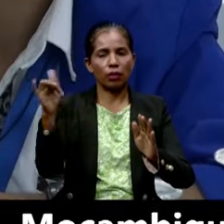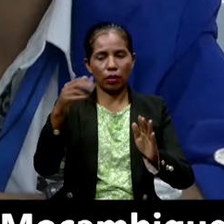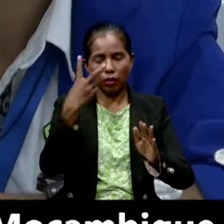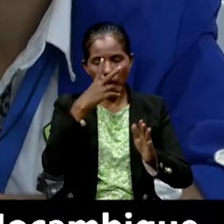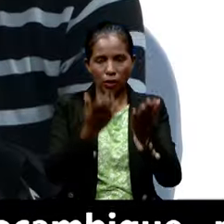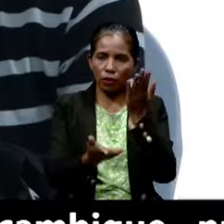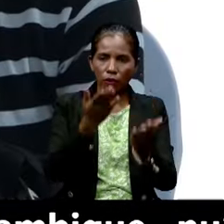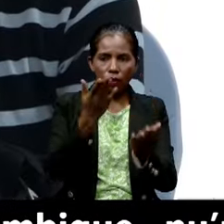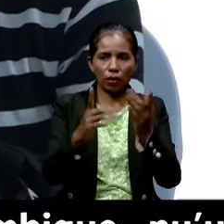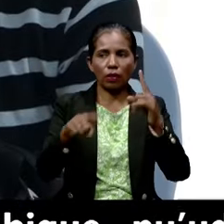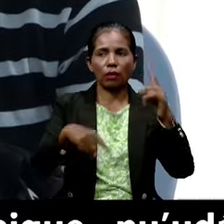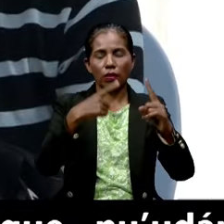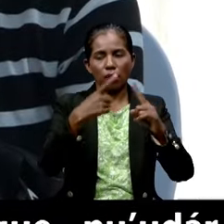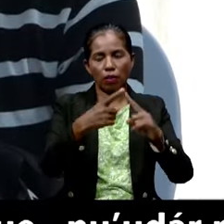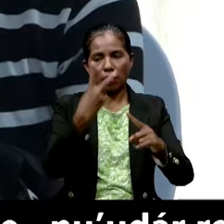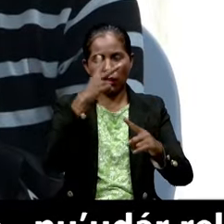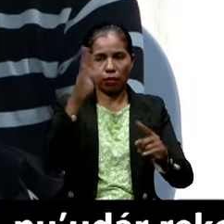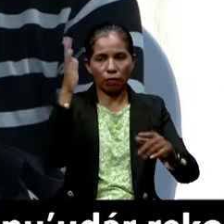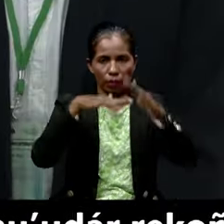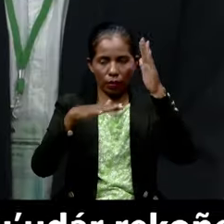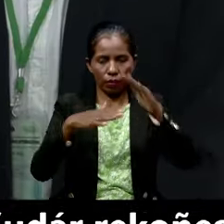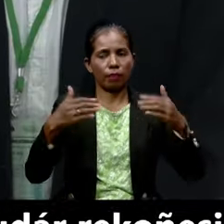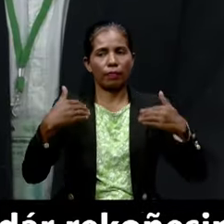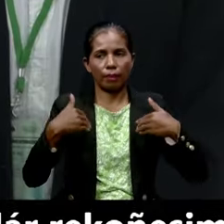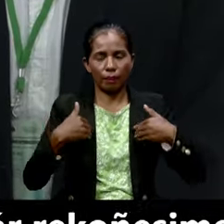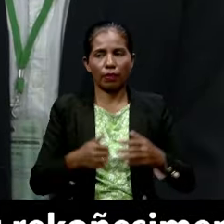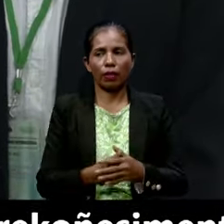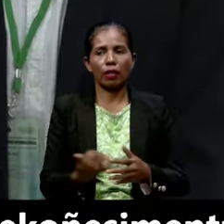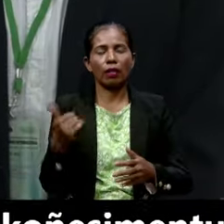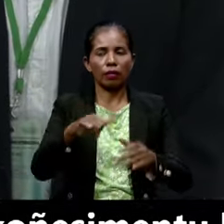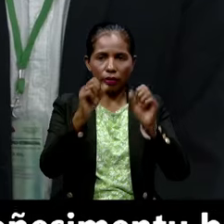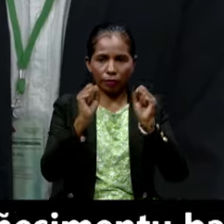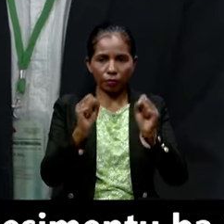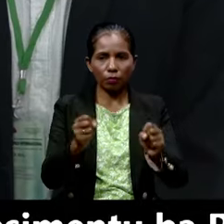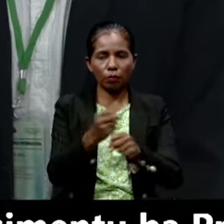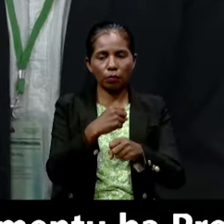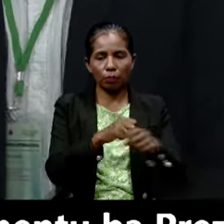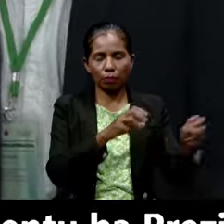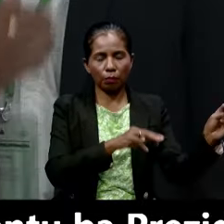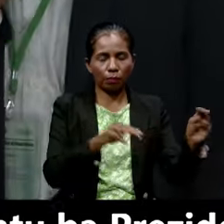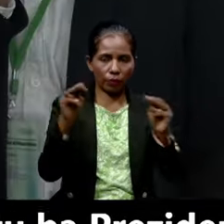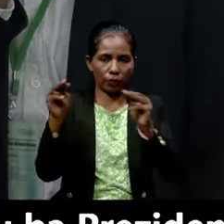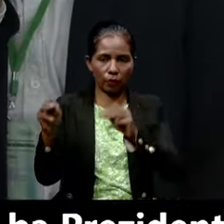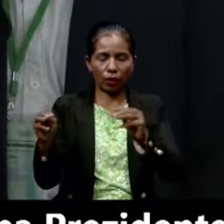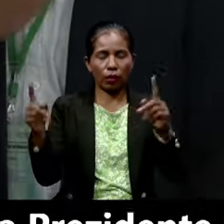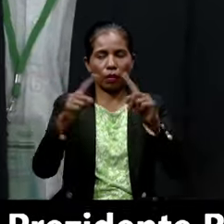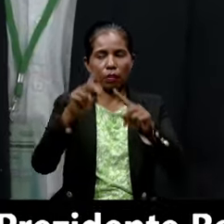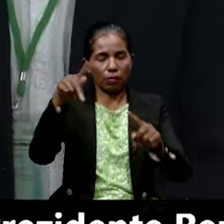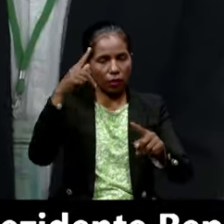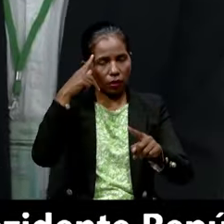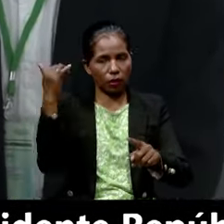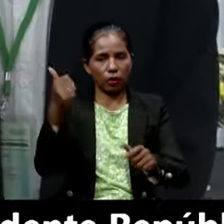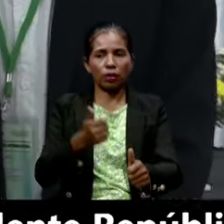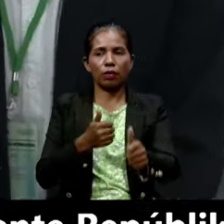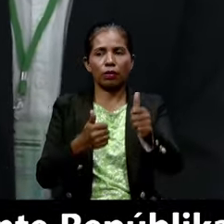bem, era relevante o problema de bem aí, não é Sira, bele, halo mudança de estratégia, sua política, uma baseia